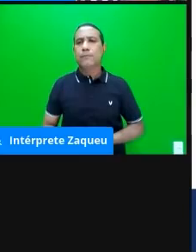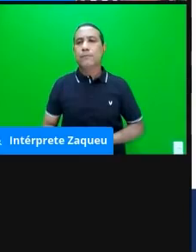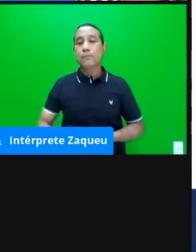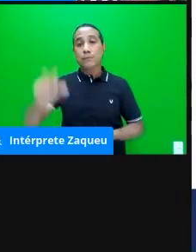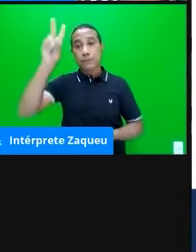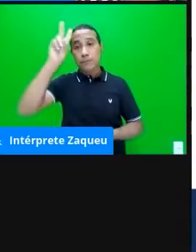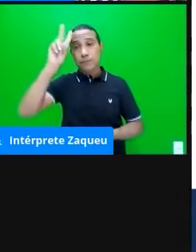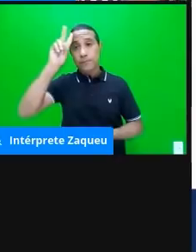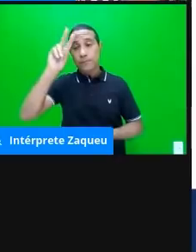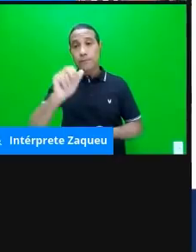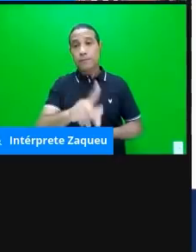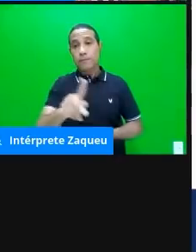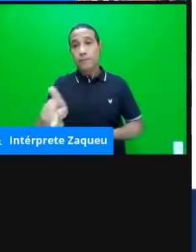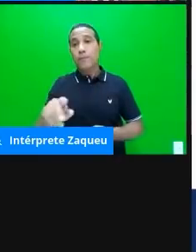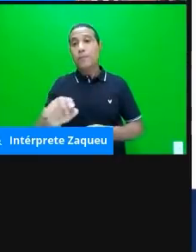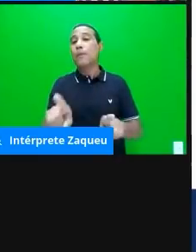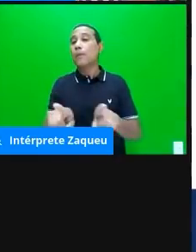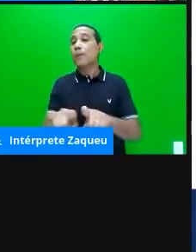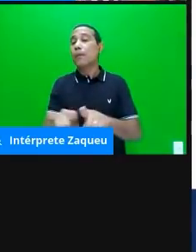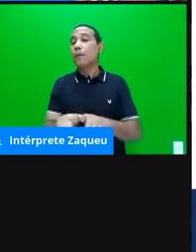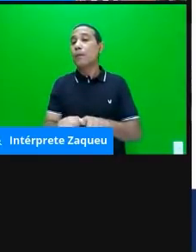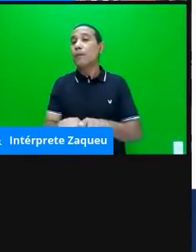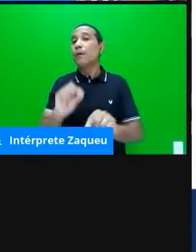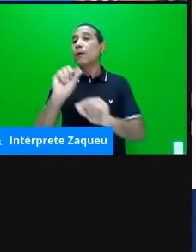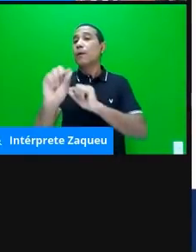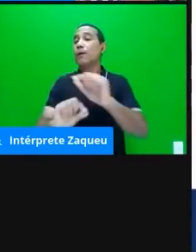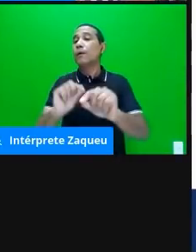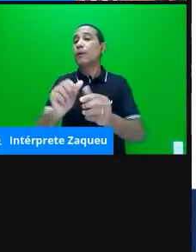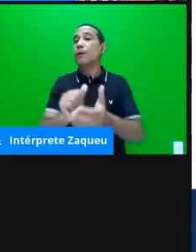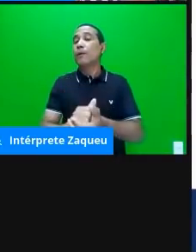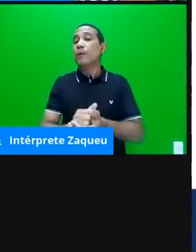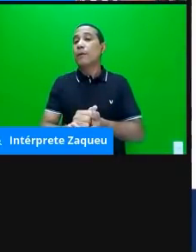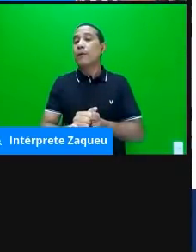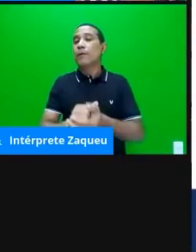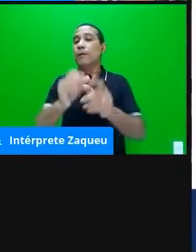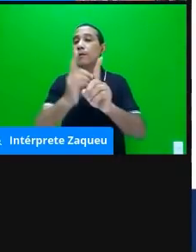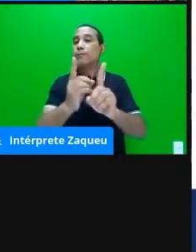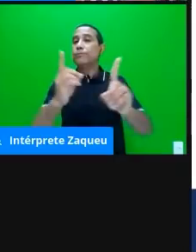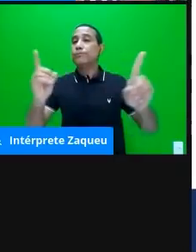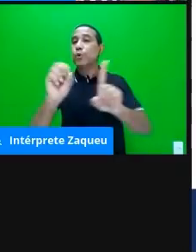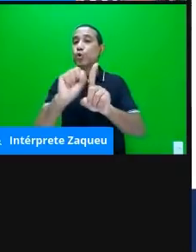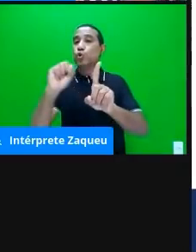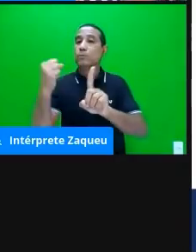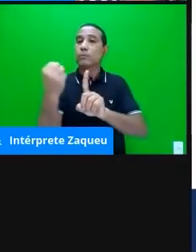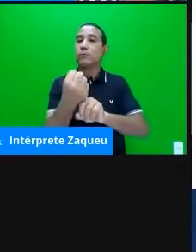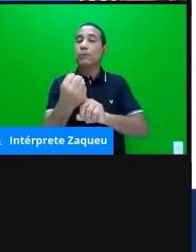Lembrando, professor, do trabalho desse distanciamento social, nós